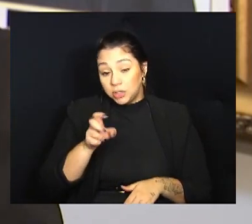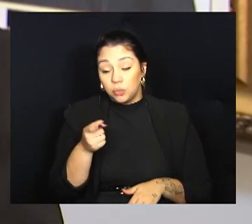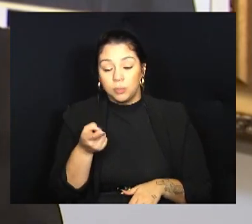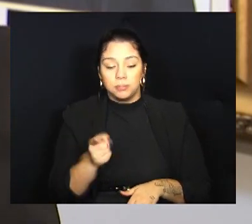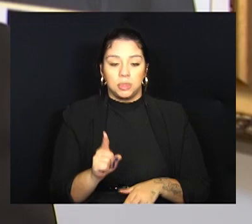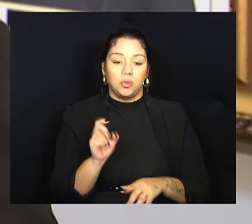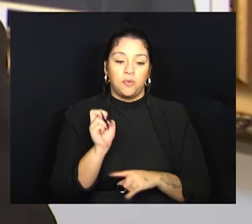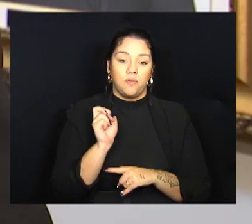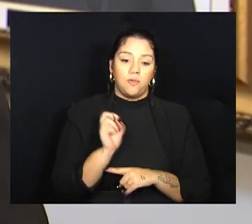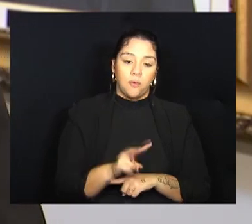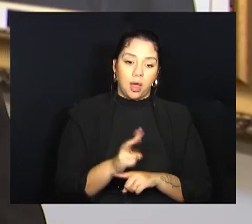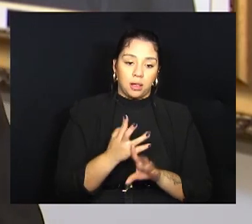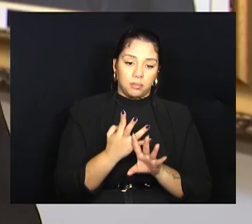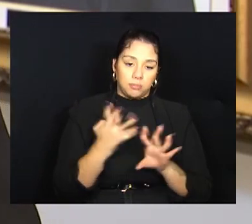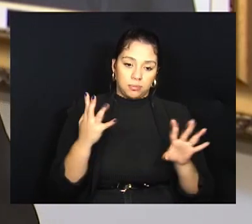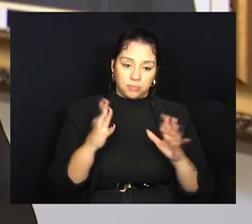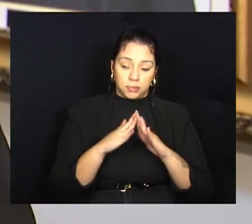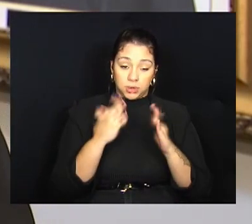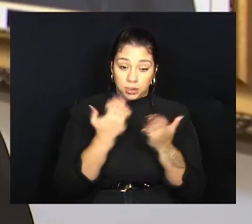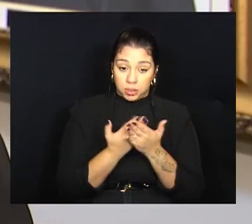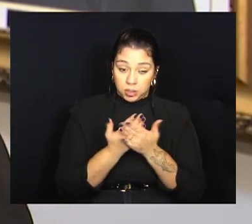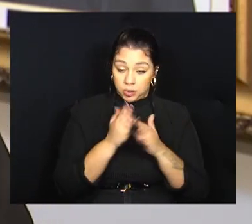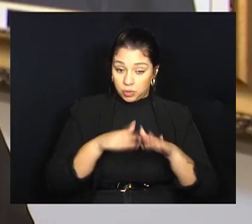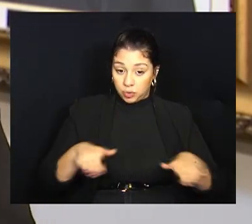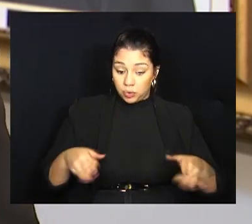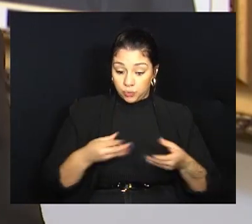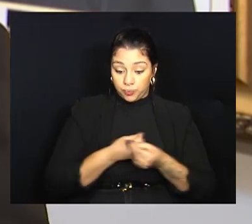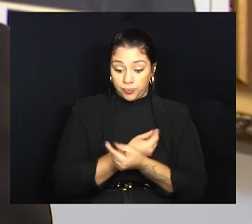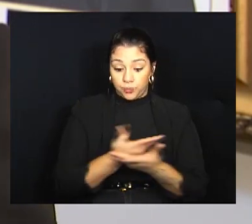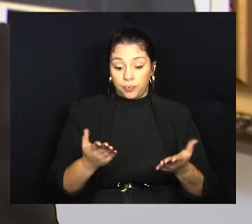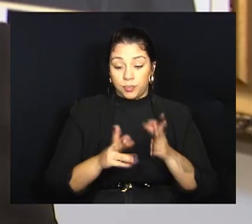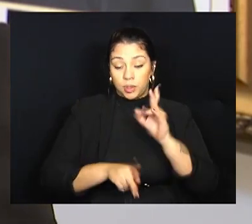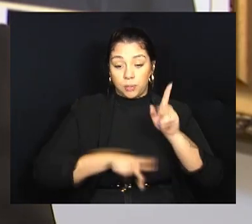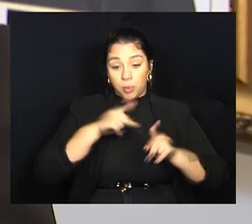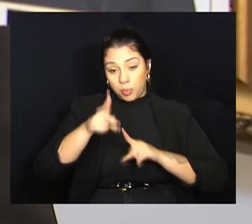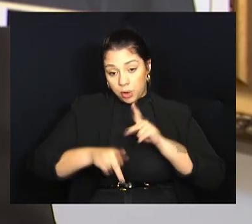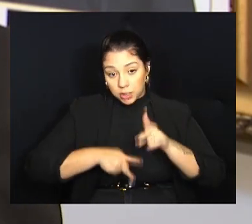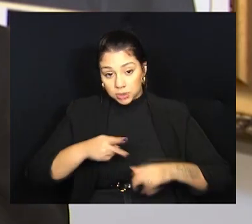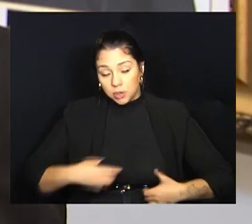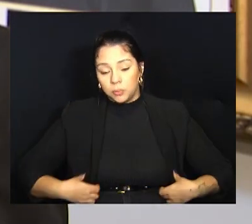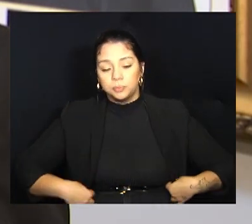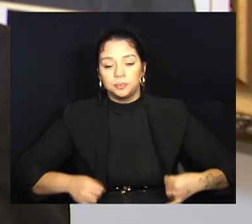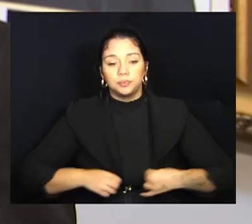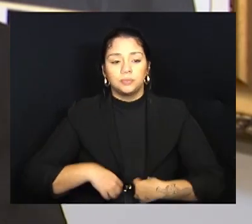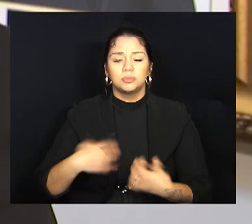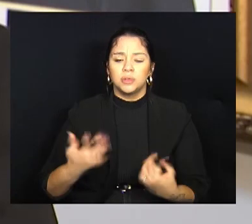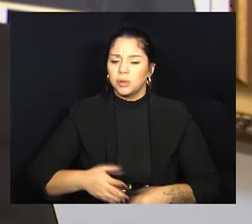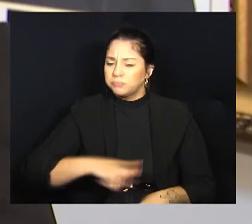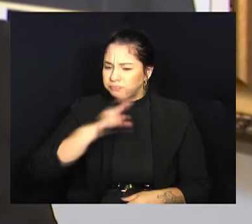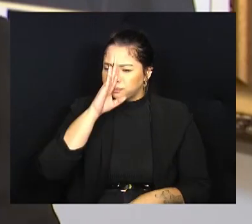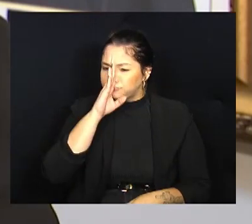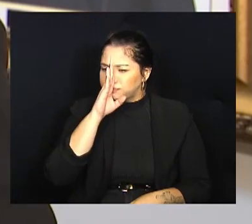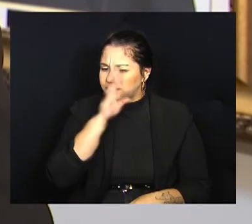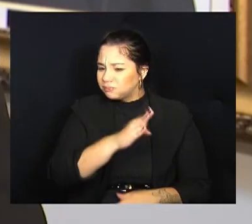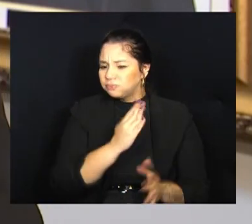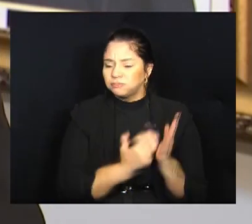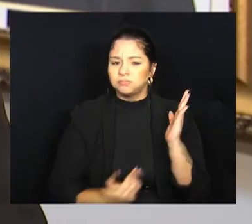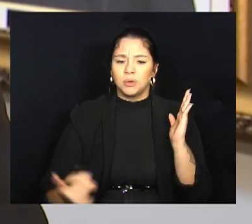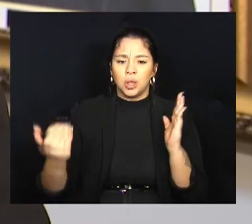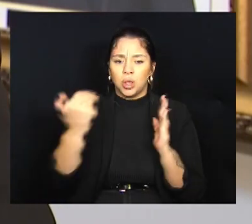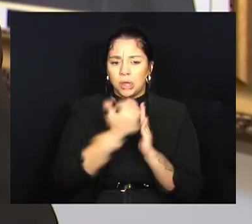vagas que estarão sendo disponibilizadas à população. Então, primordial é priorizar